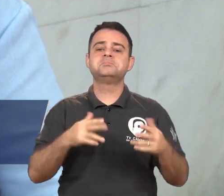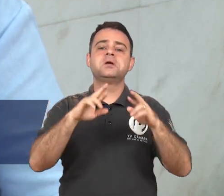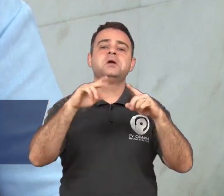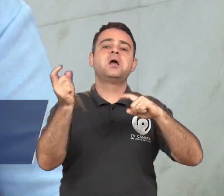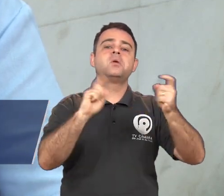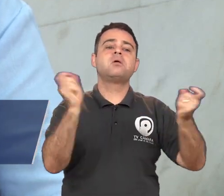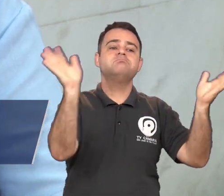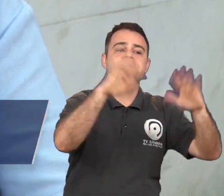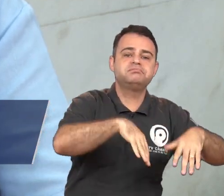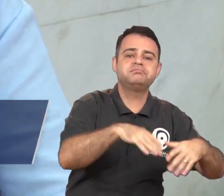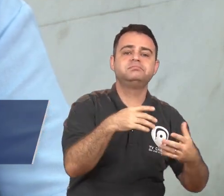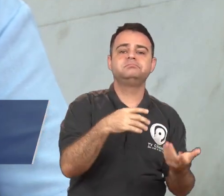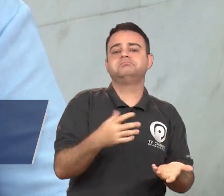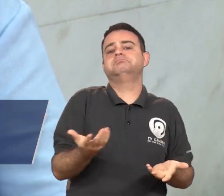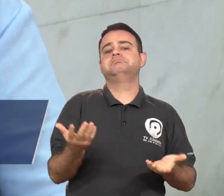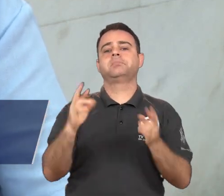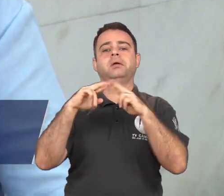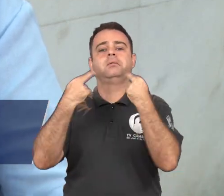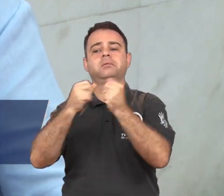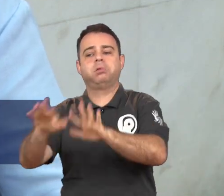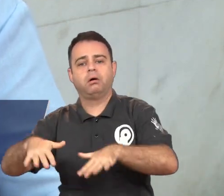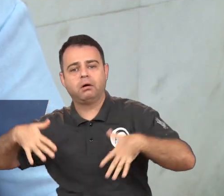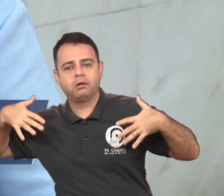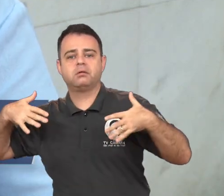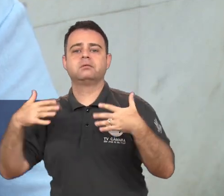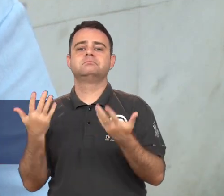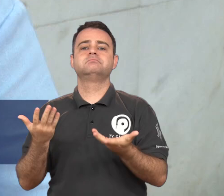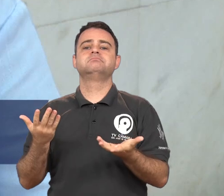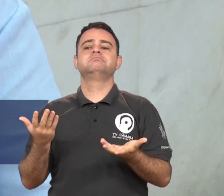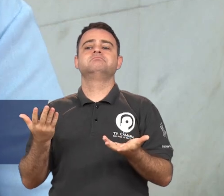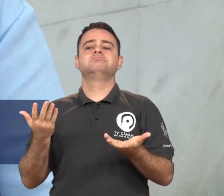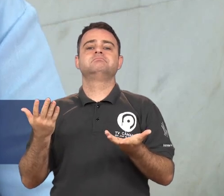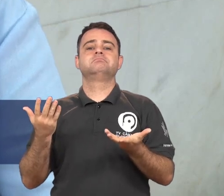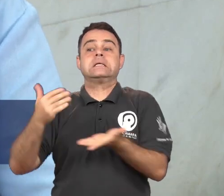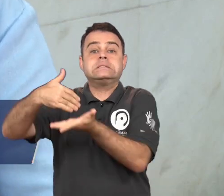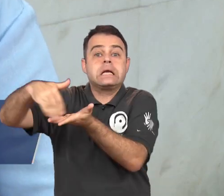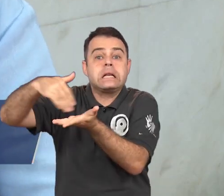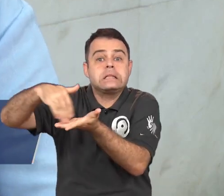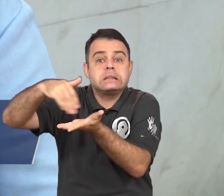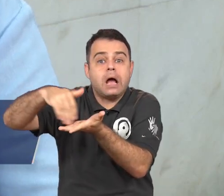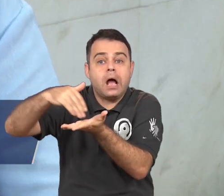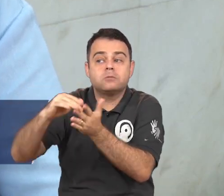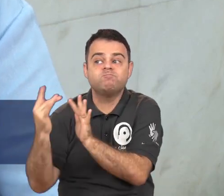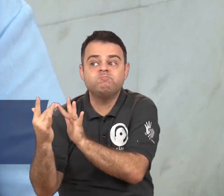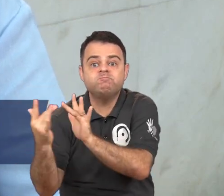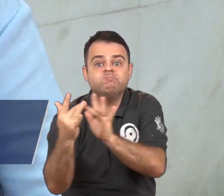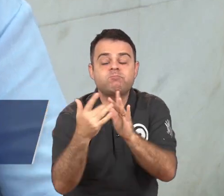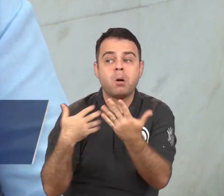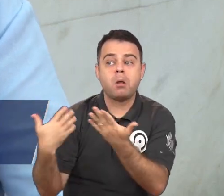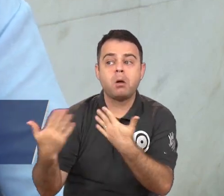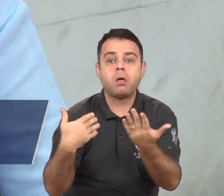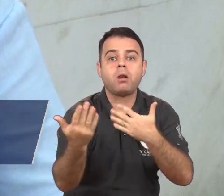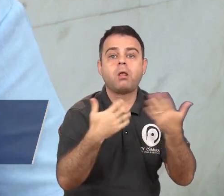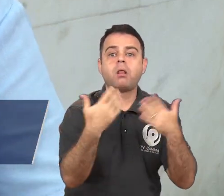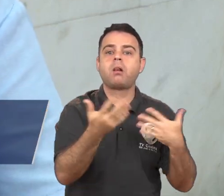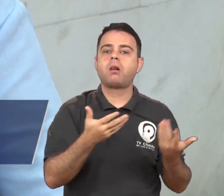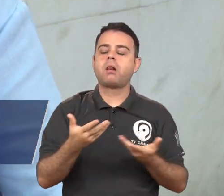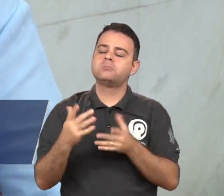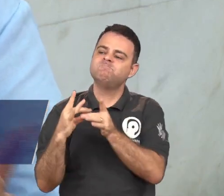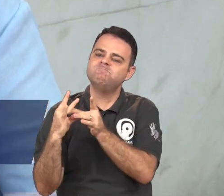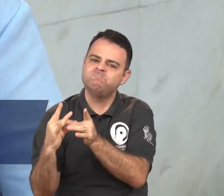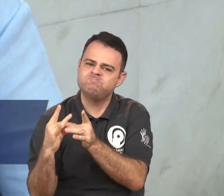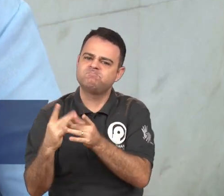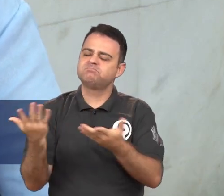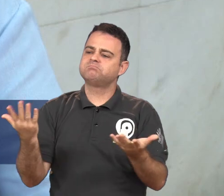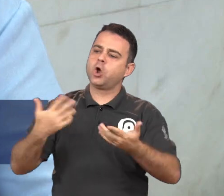de reuniões, audiências públicas, conversando com os secretários, que é importante a gente ter esse contato para se aproximar,